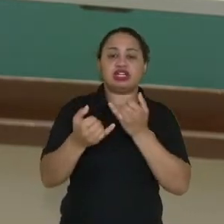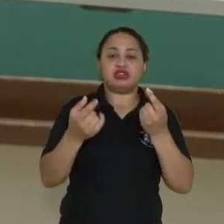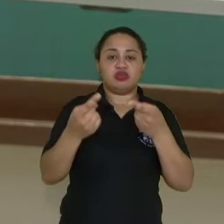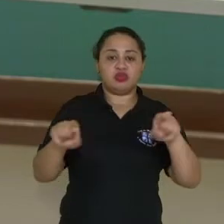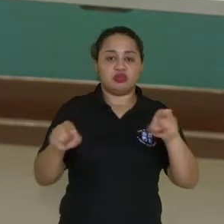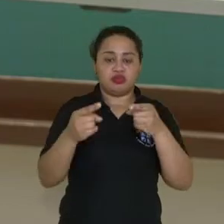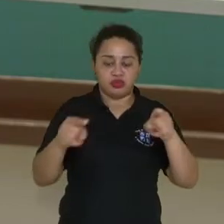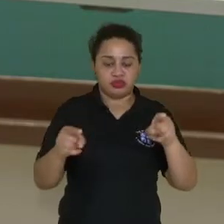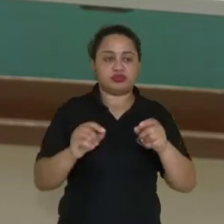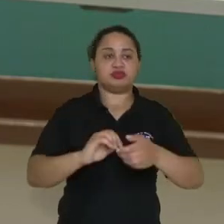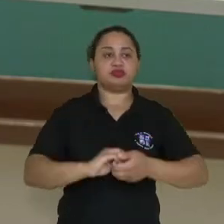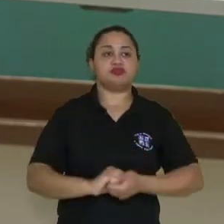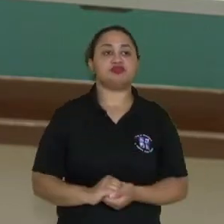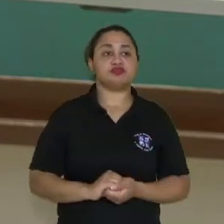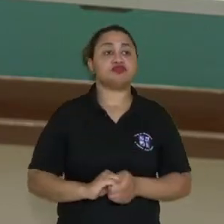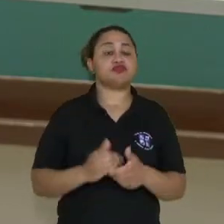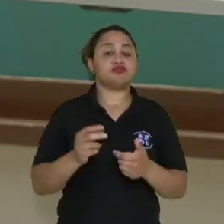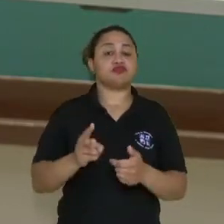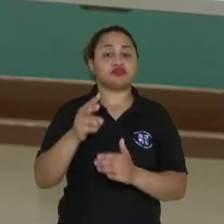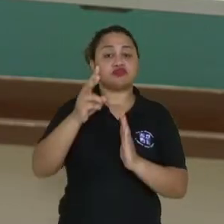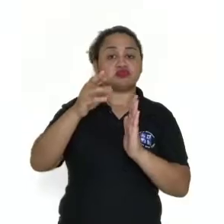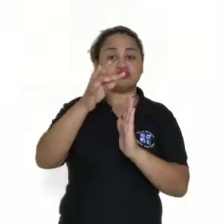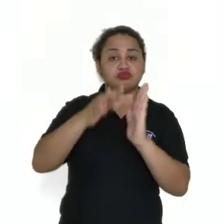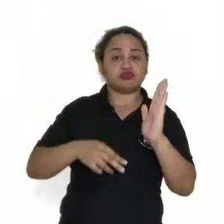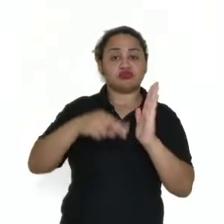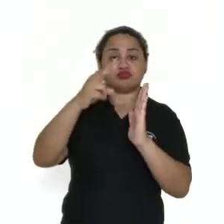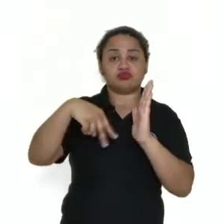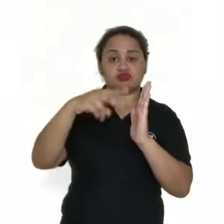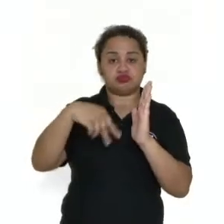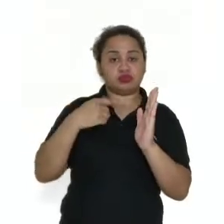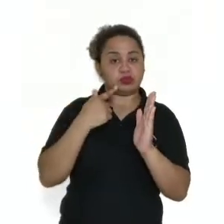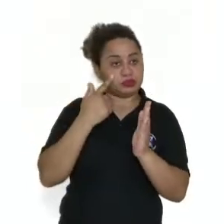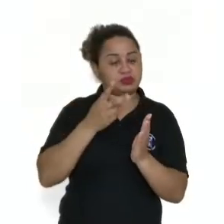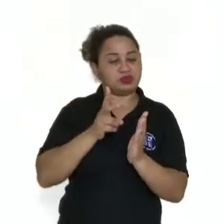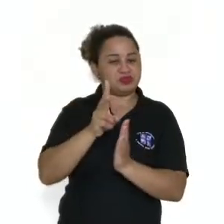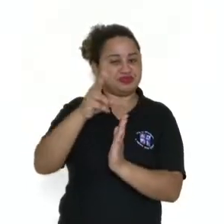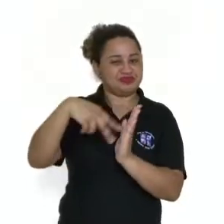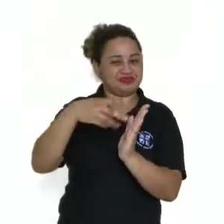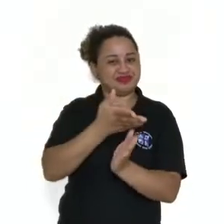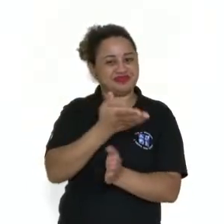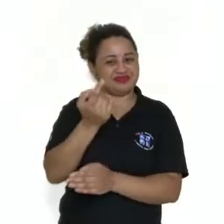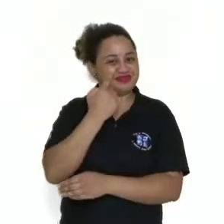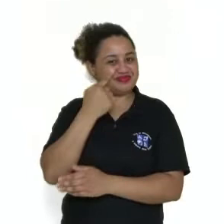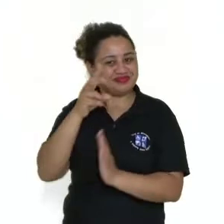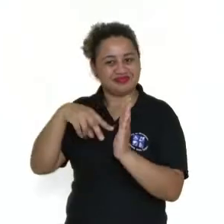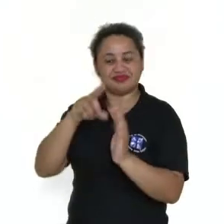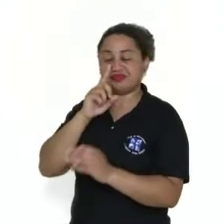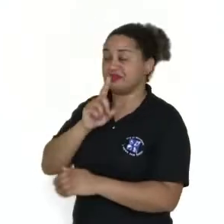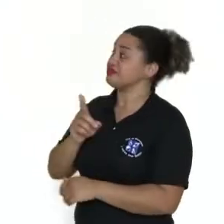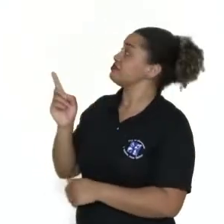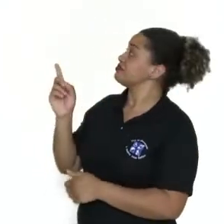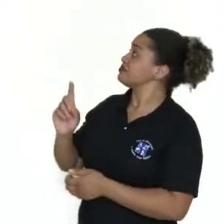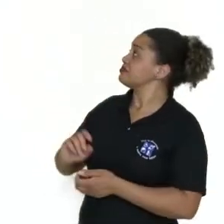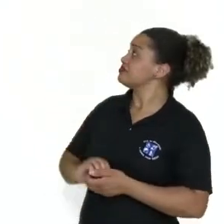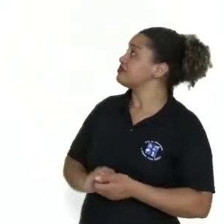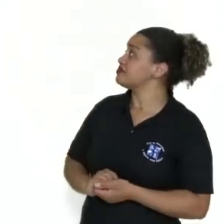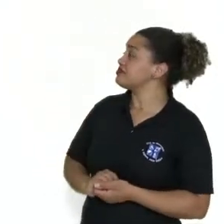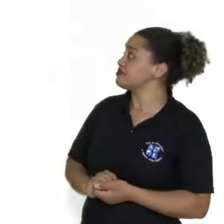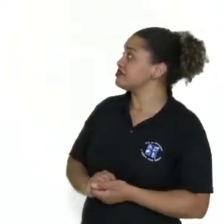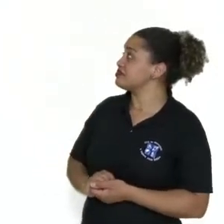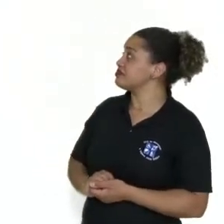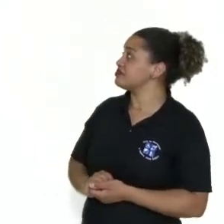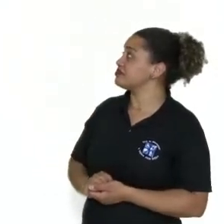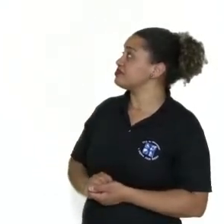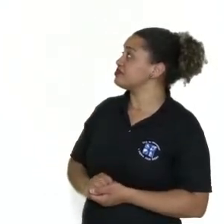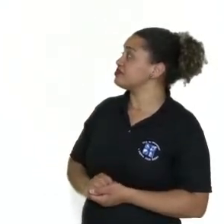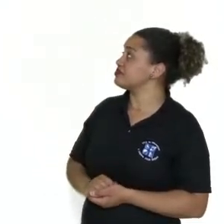literatura. Então, continuação da leitura. Então, continuamos assim. O consumidor, companheiros, é revestido de